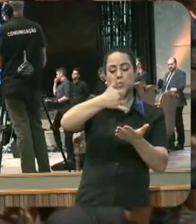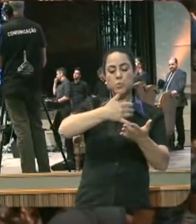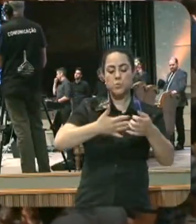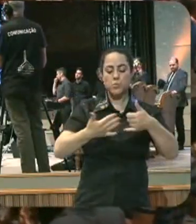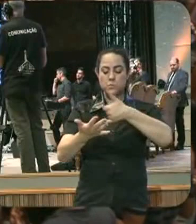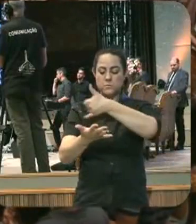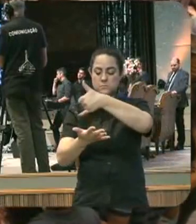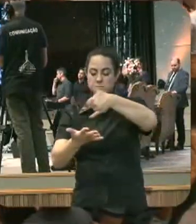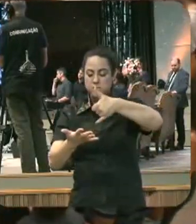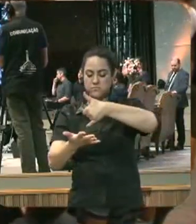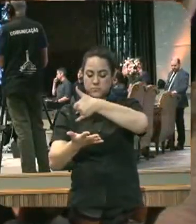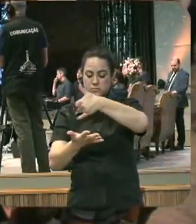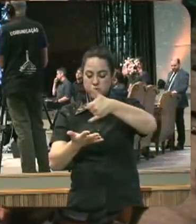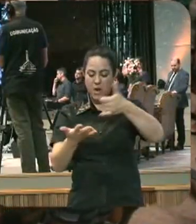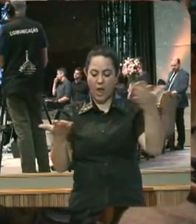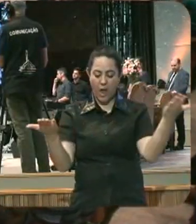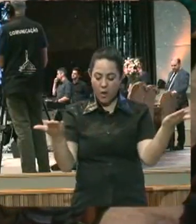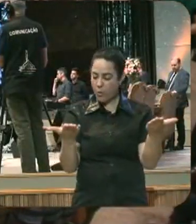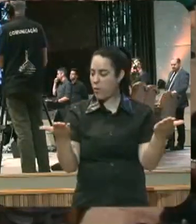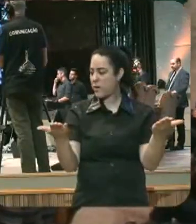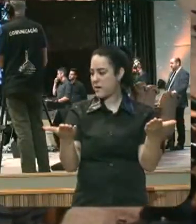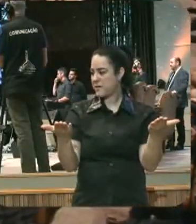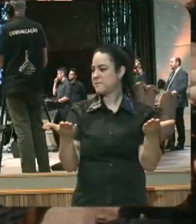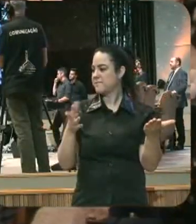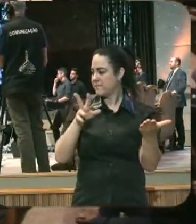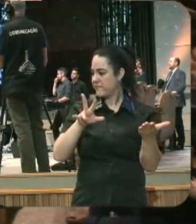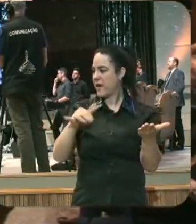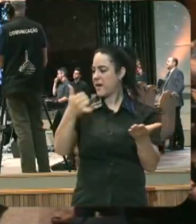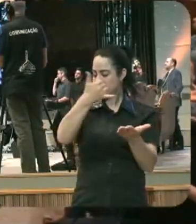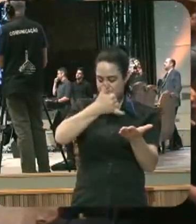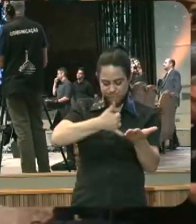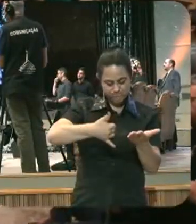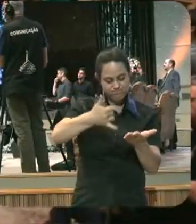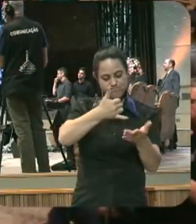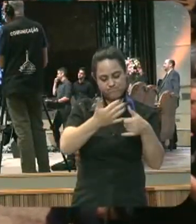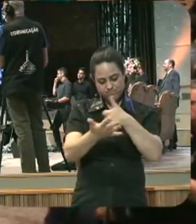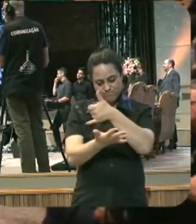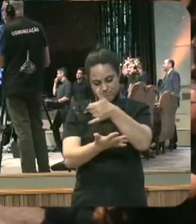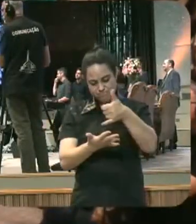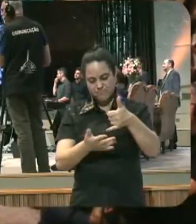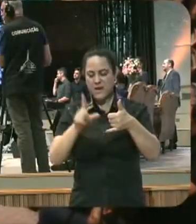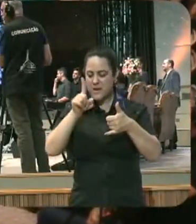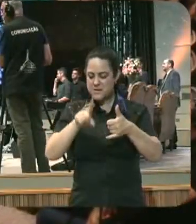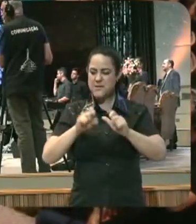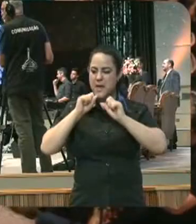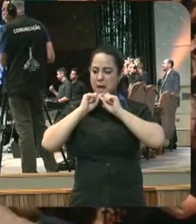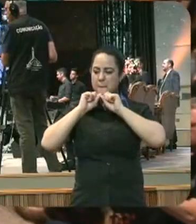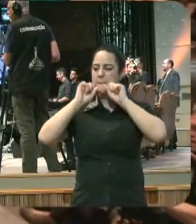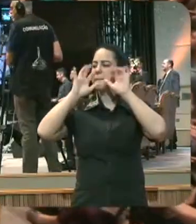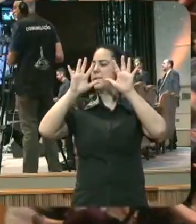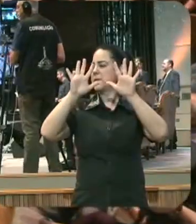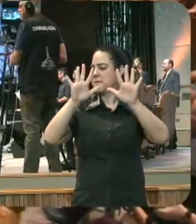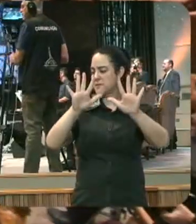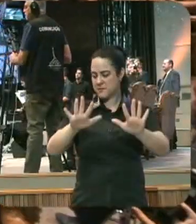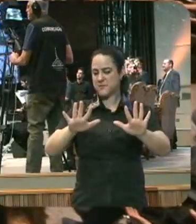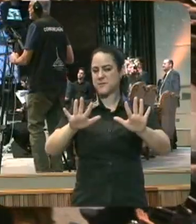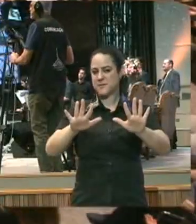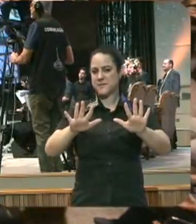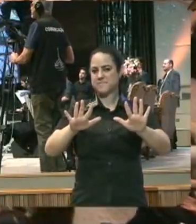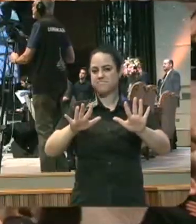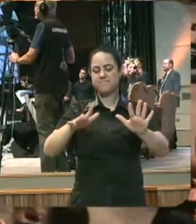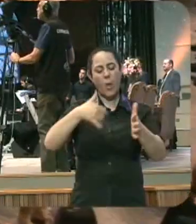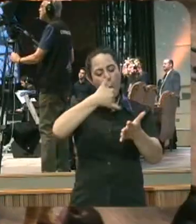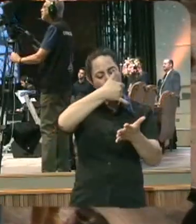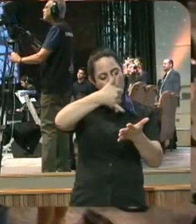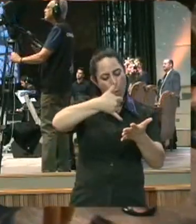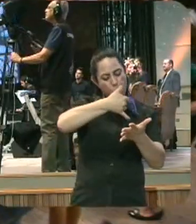mãos agora. Ele vai ungir essas mãos para que elas sejam abençoadas. O óleo